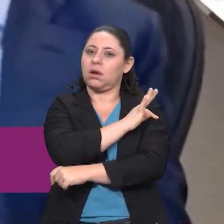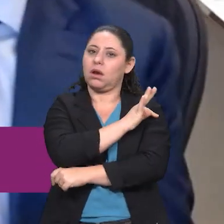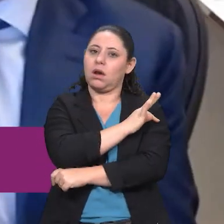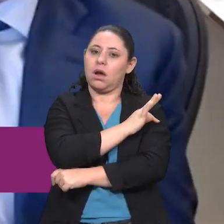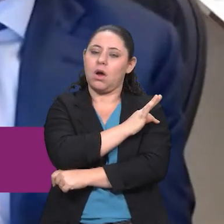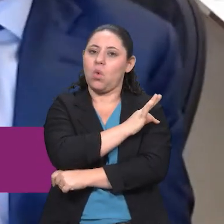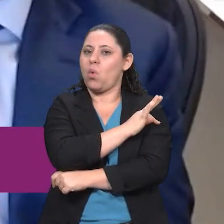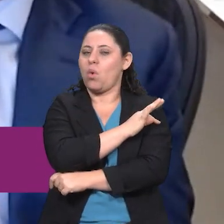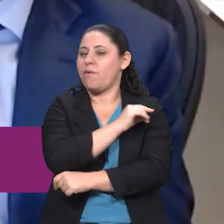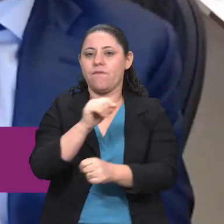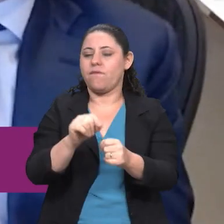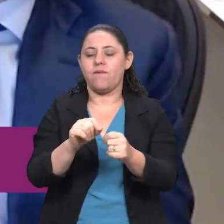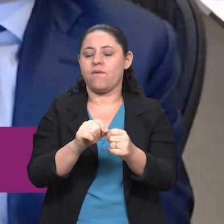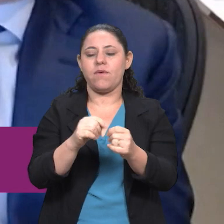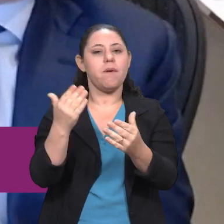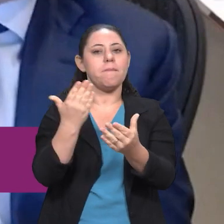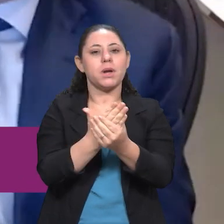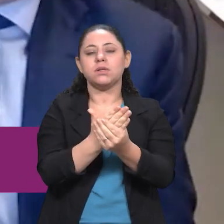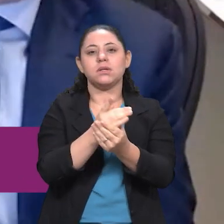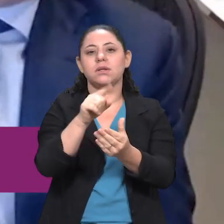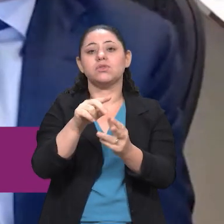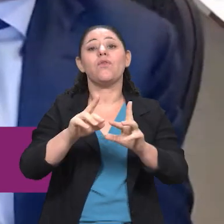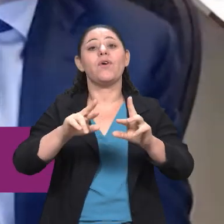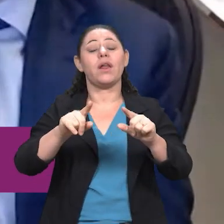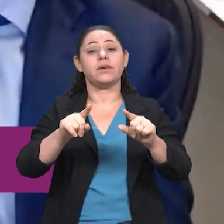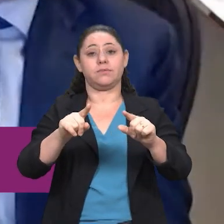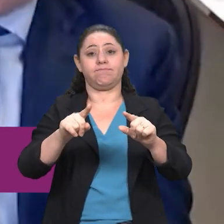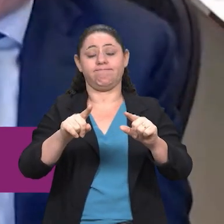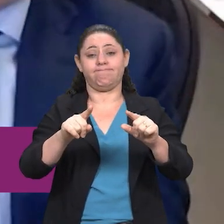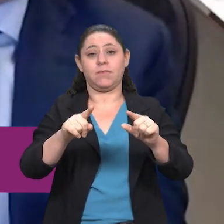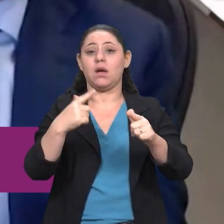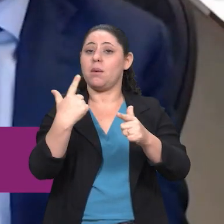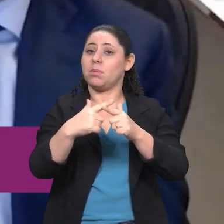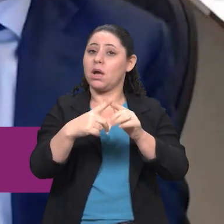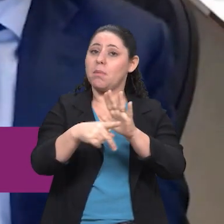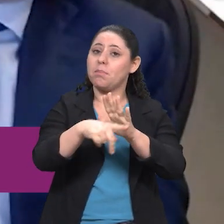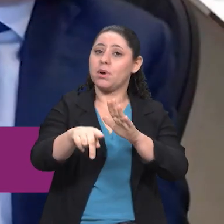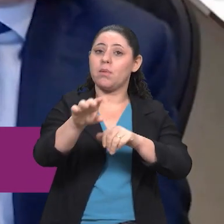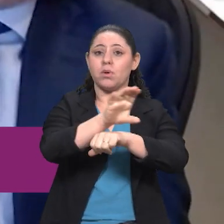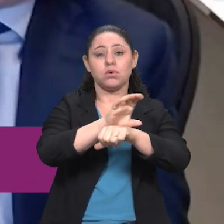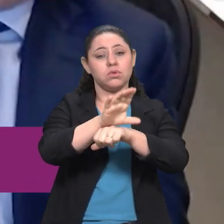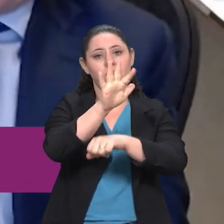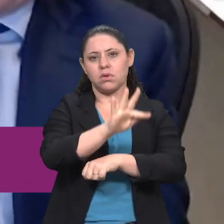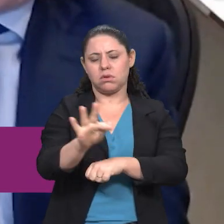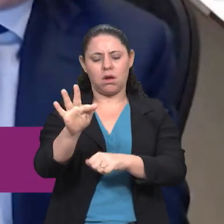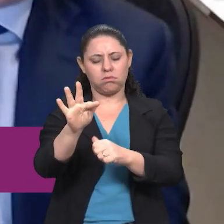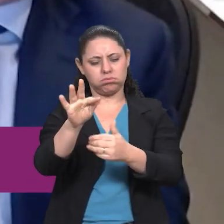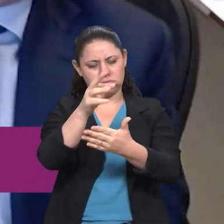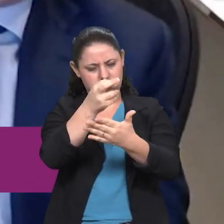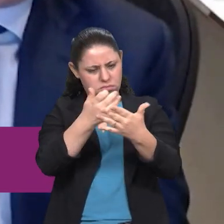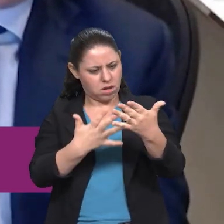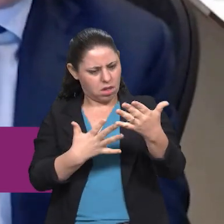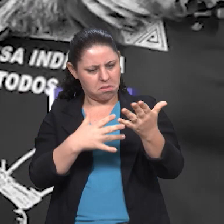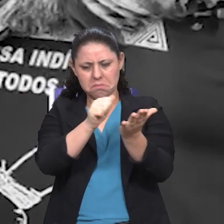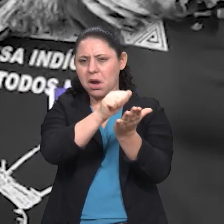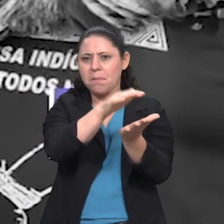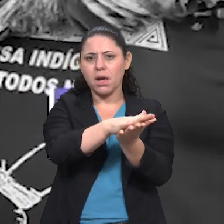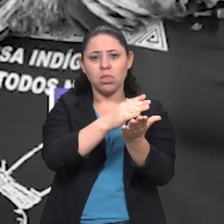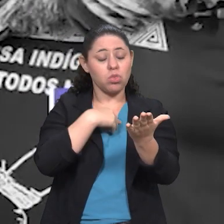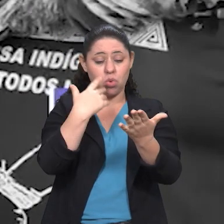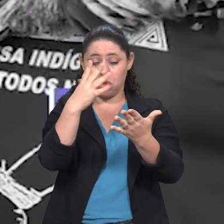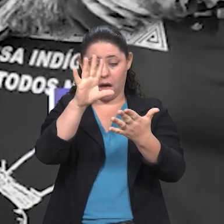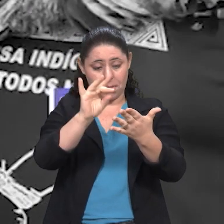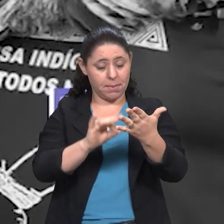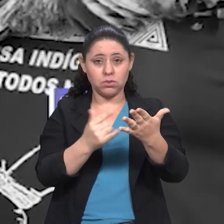não era para ser tratado em um processo dessa natureza, especialmente porque a própria Constituição Federal não prevê esse tipo de indenização.